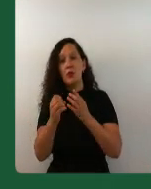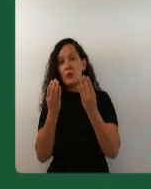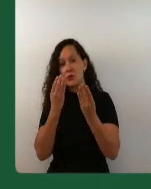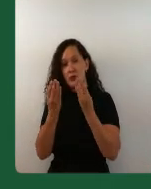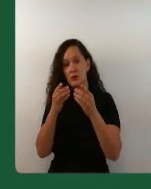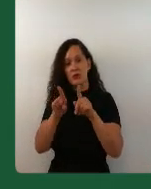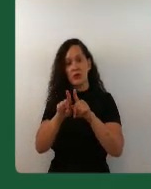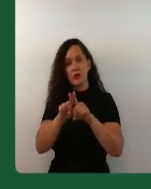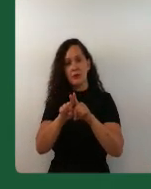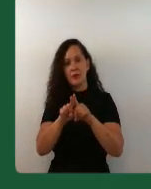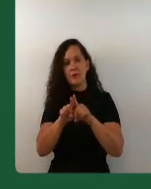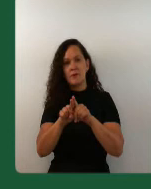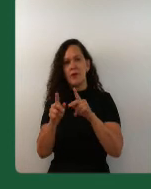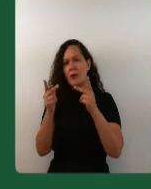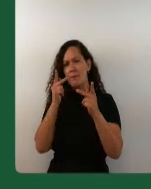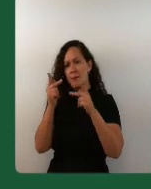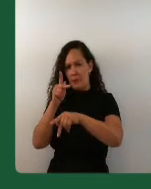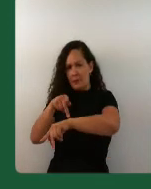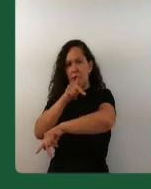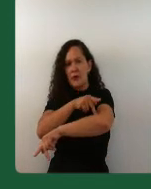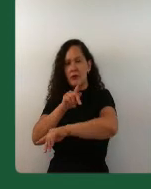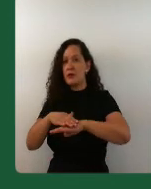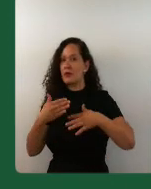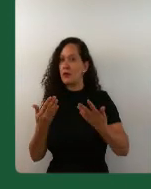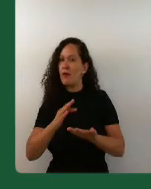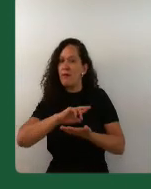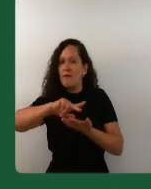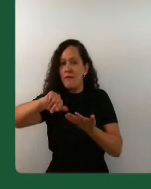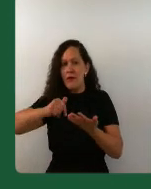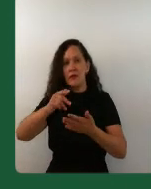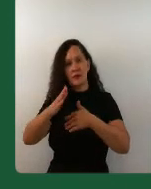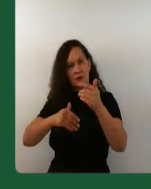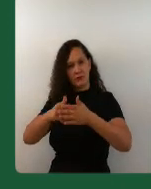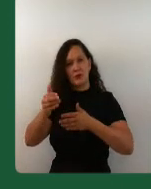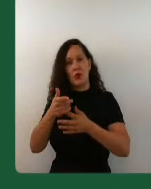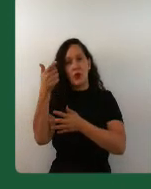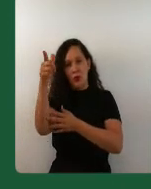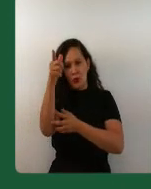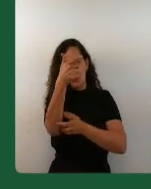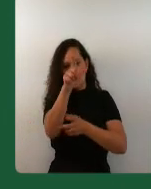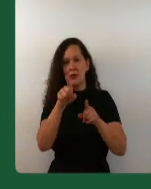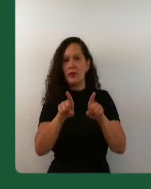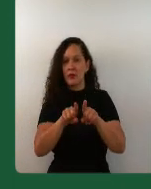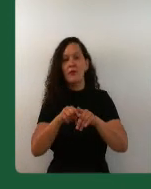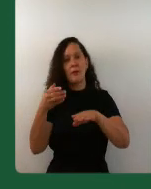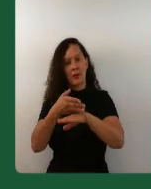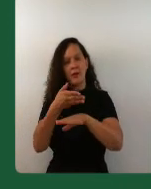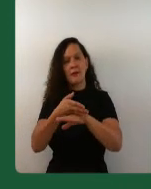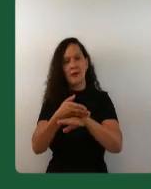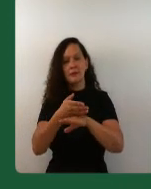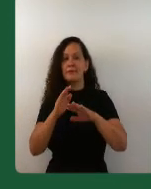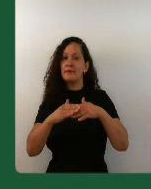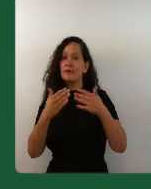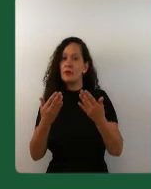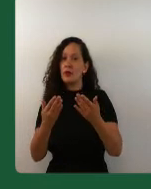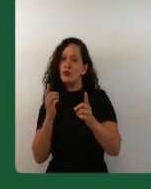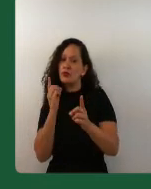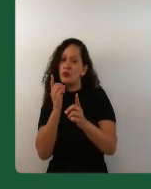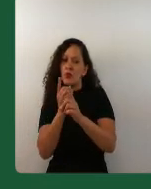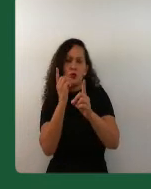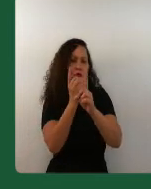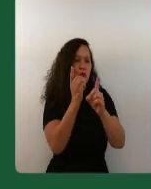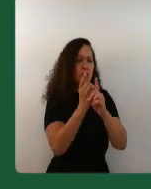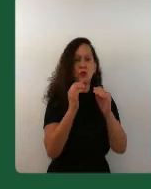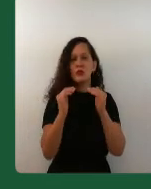psicologia, psicopedagogia, enfim, como o doutor César já falou, todos os outros profissionais, né? Então, um vai de encontro com o